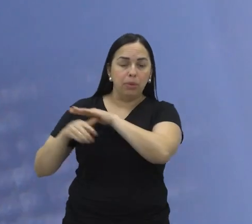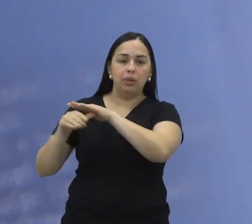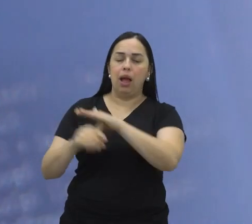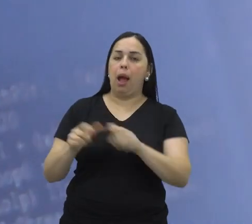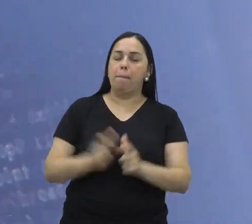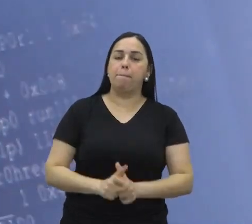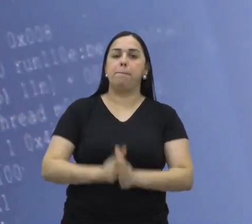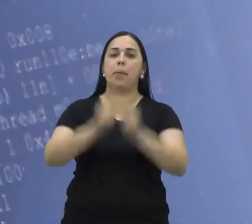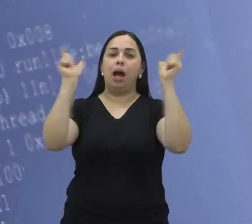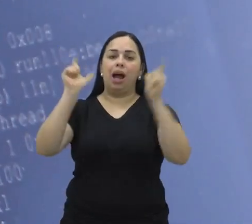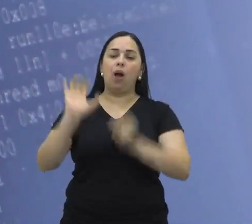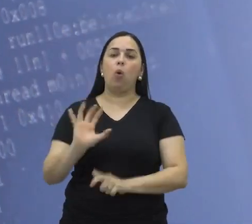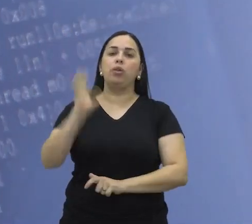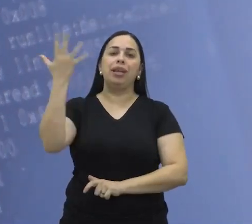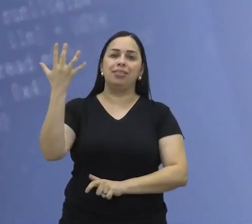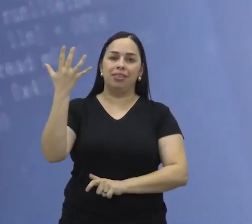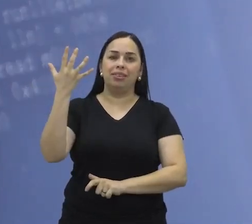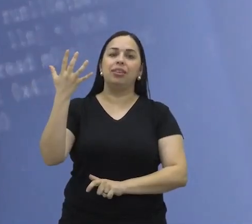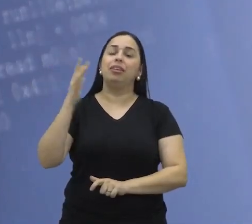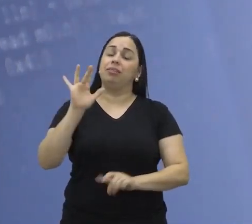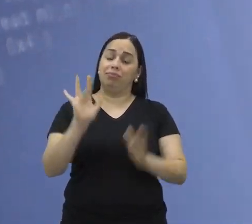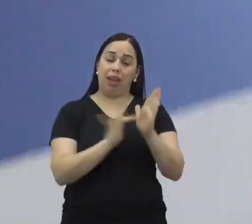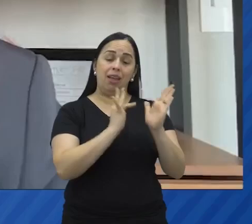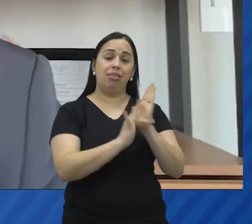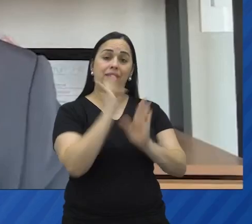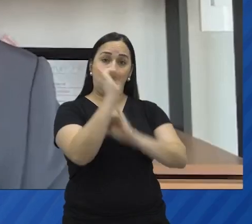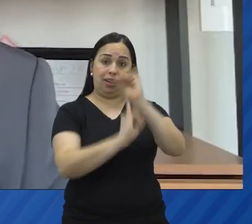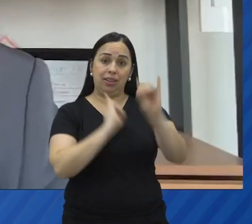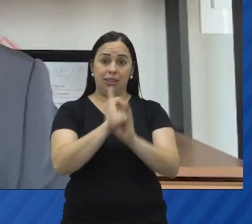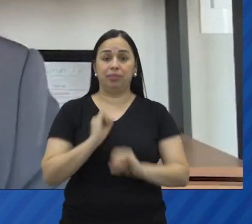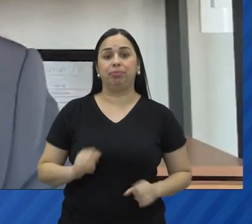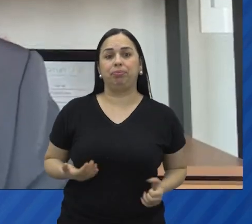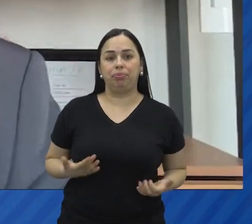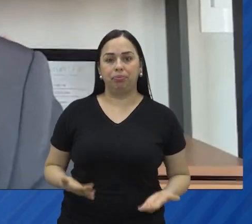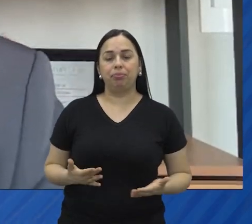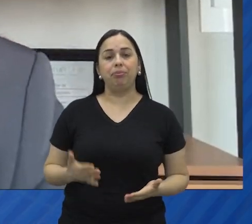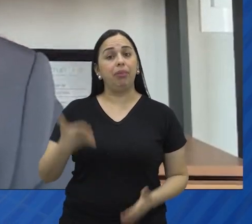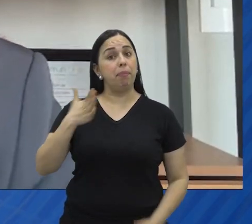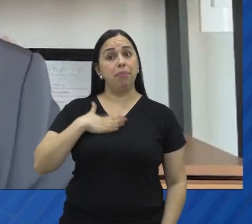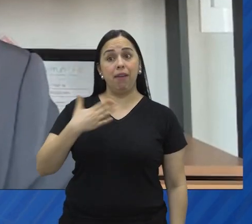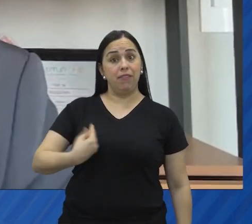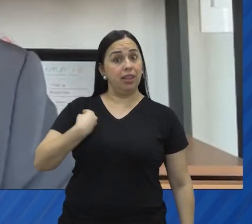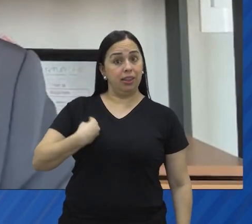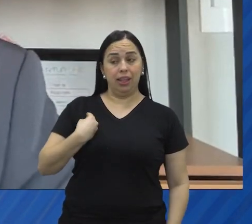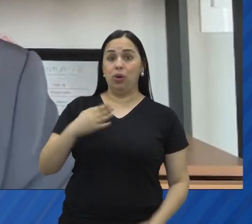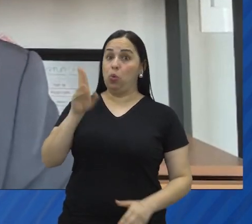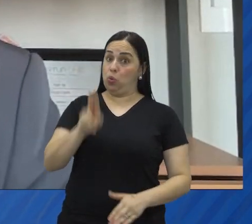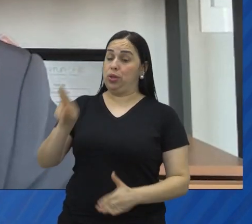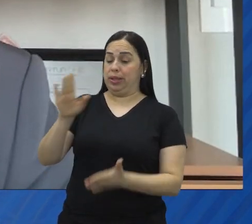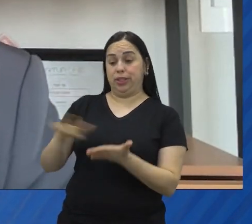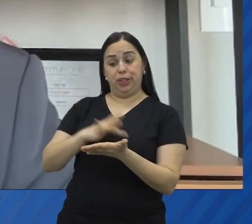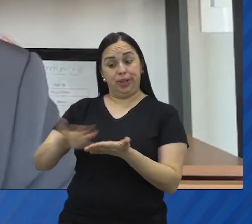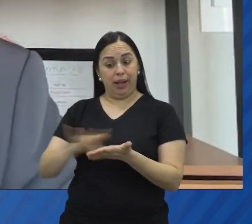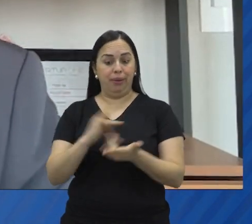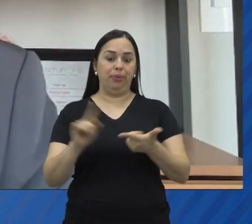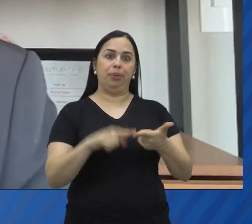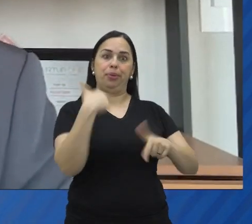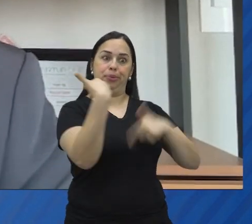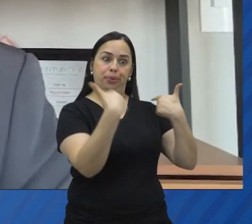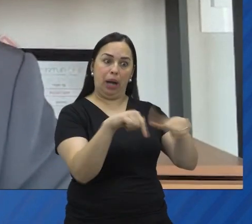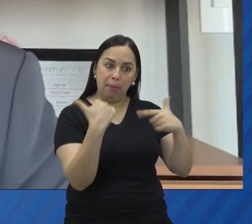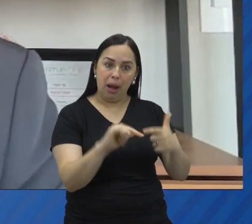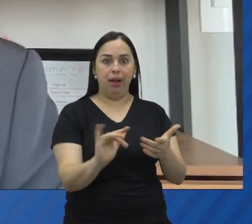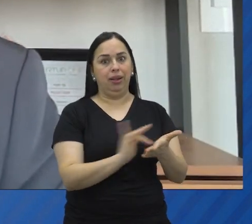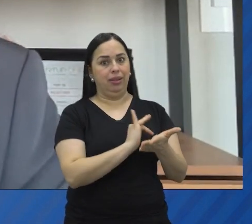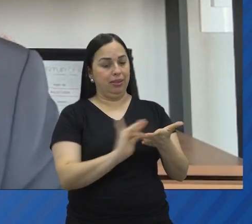dos golpes acontece através do meio digital. A nossa vida virou digital, o nosso trabalho é digital, a